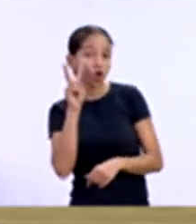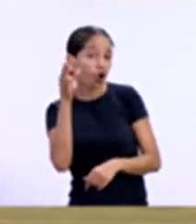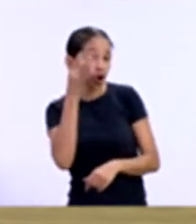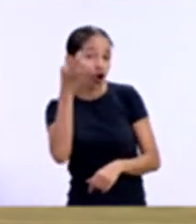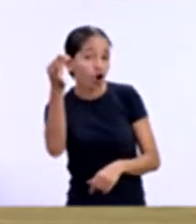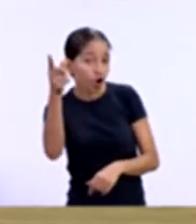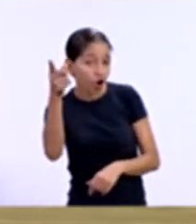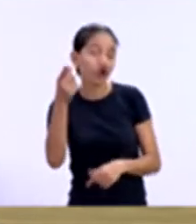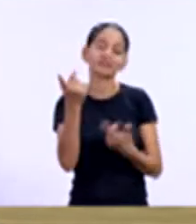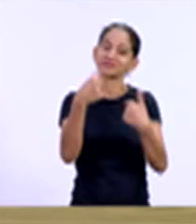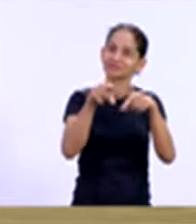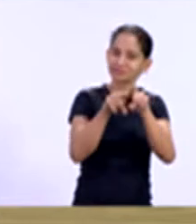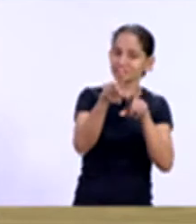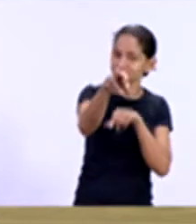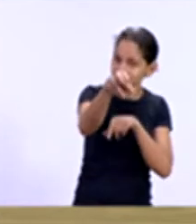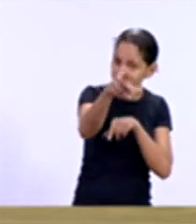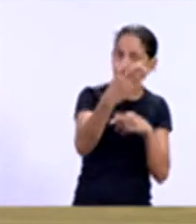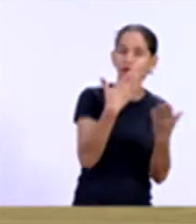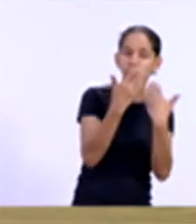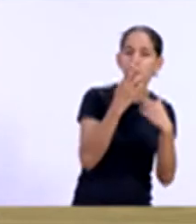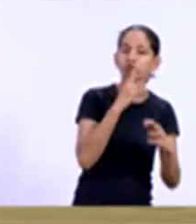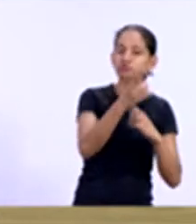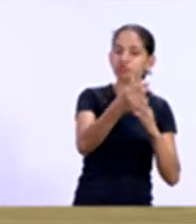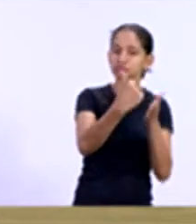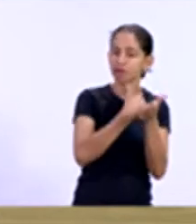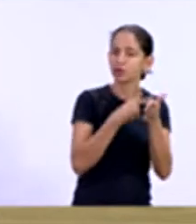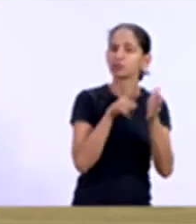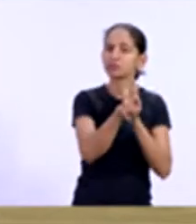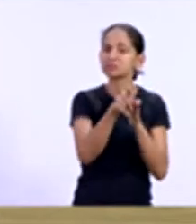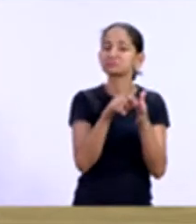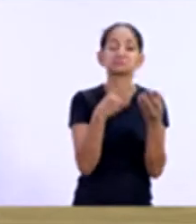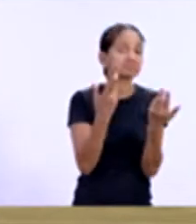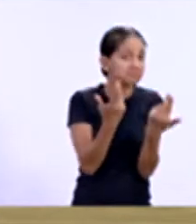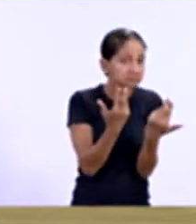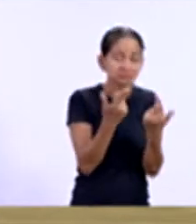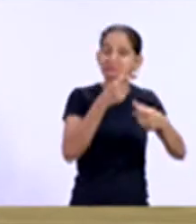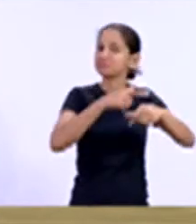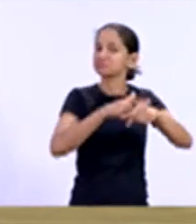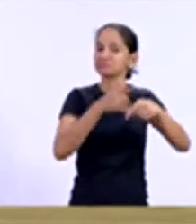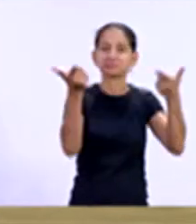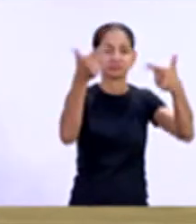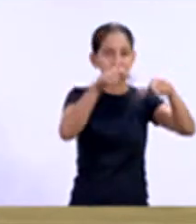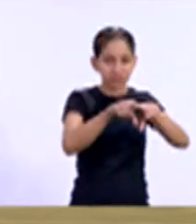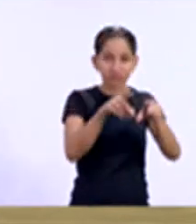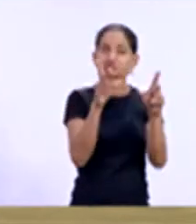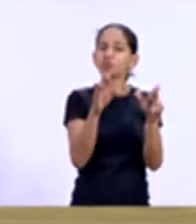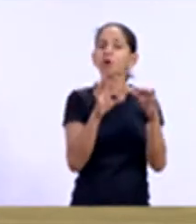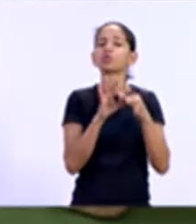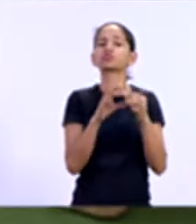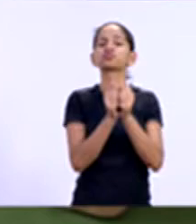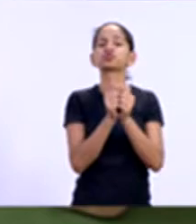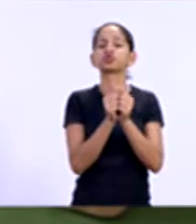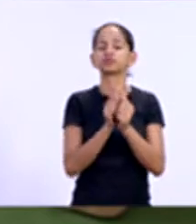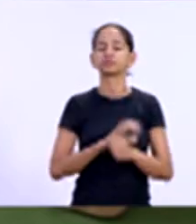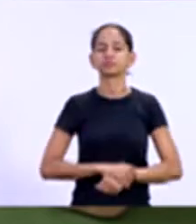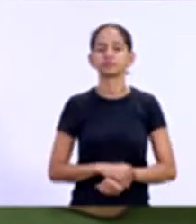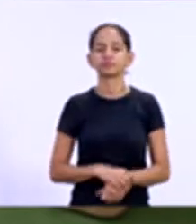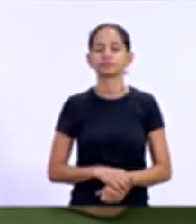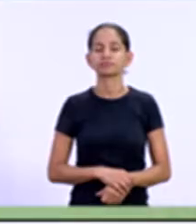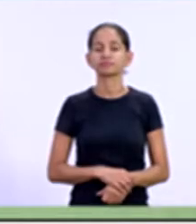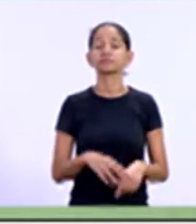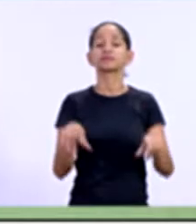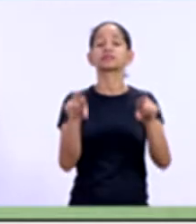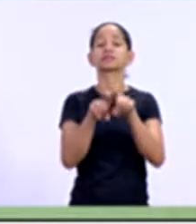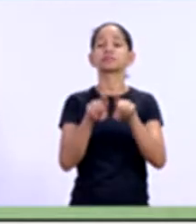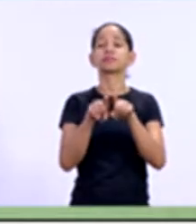informações com os tutores, eu respondo e eles nos dão a resposta. Simultâneo, sincronismo. E aqui nós temos então